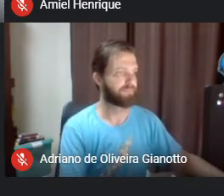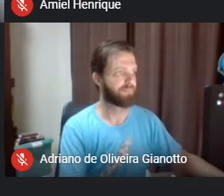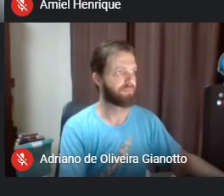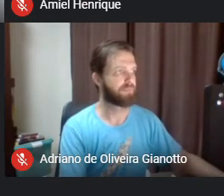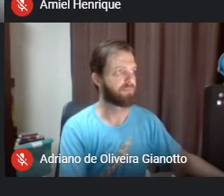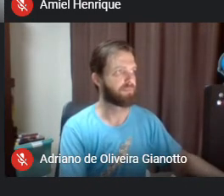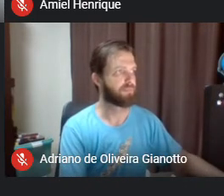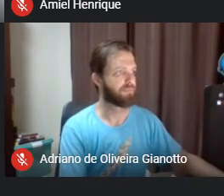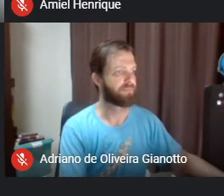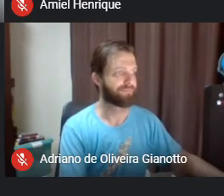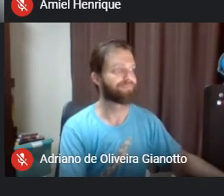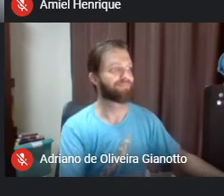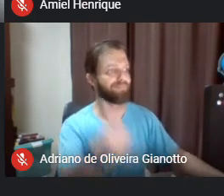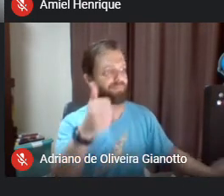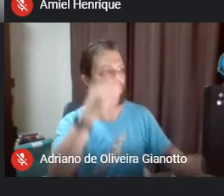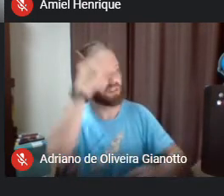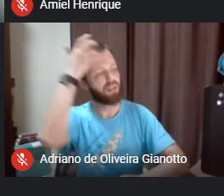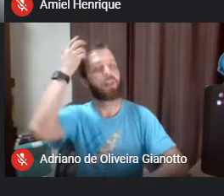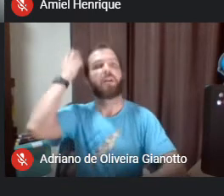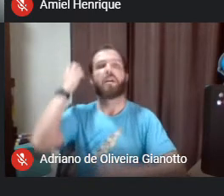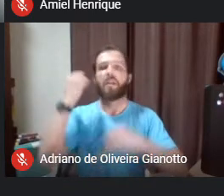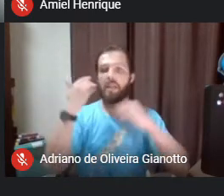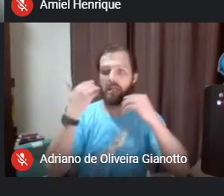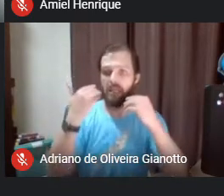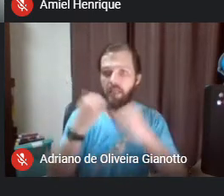Parou tudo aqui?